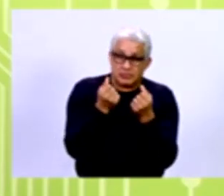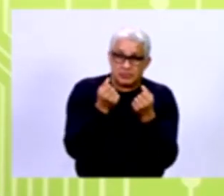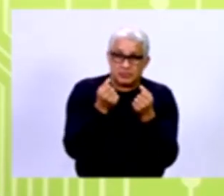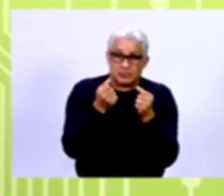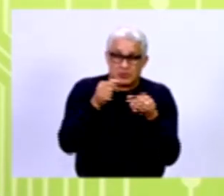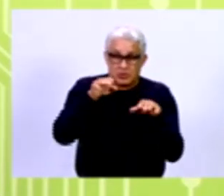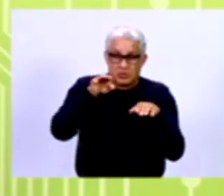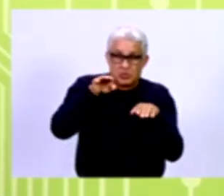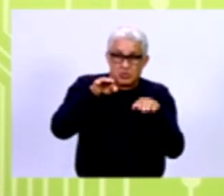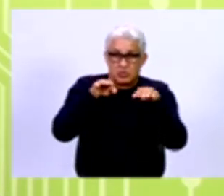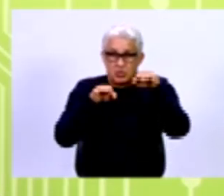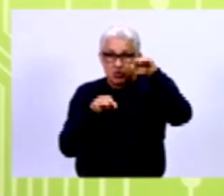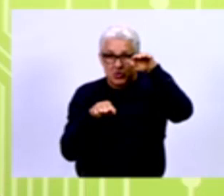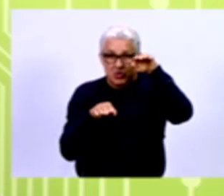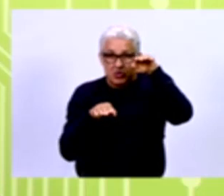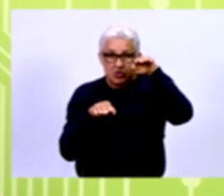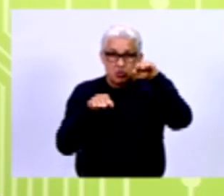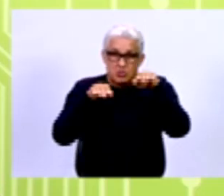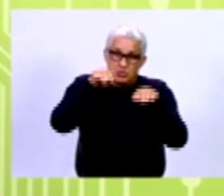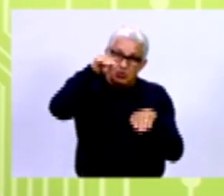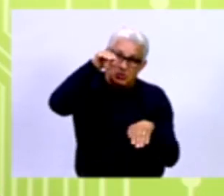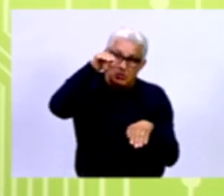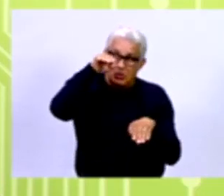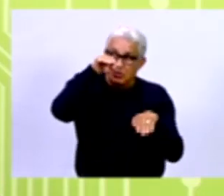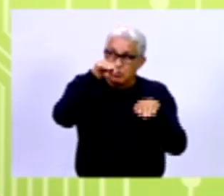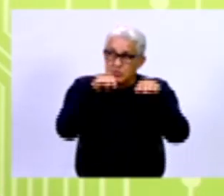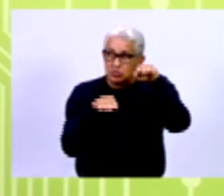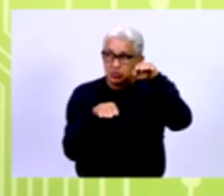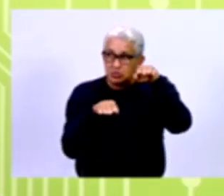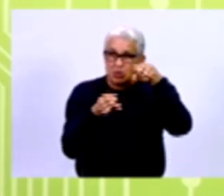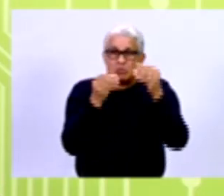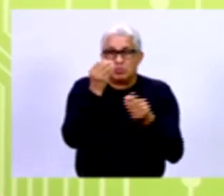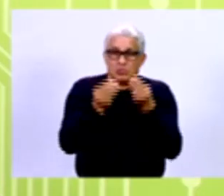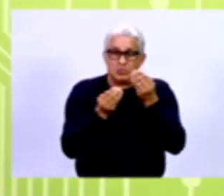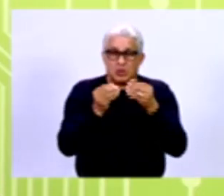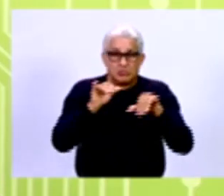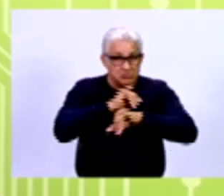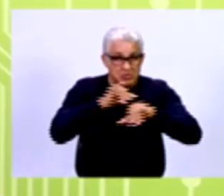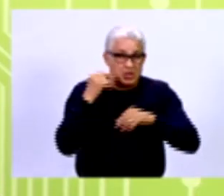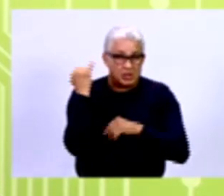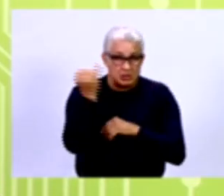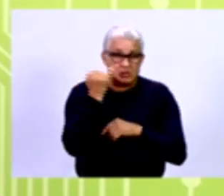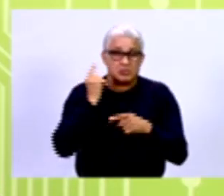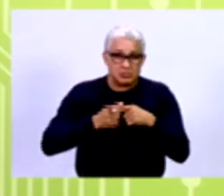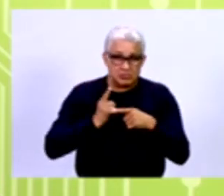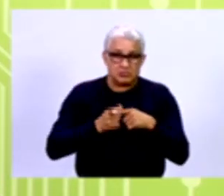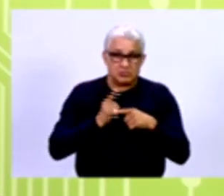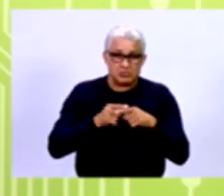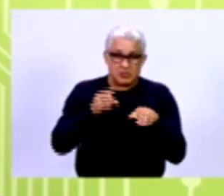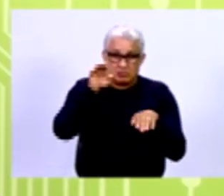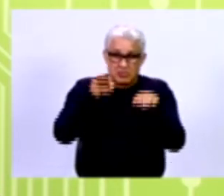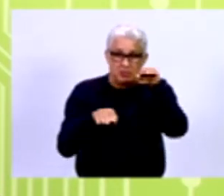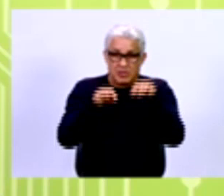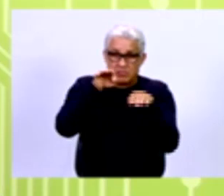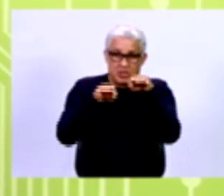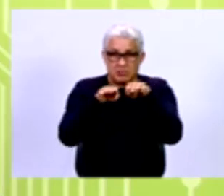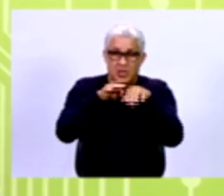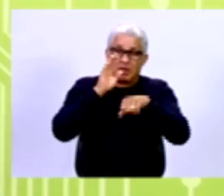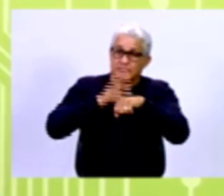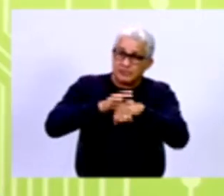estável, cresceu ou decresceu, né? Então, essas informações são importantes porque elas vão balizar